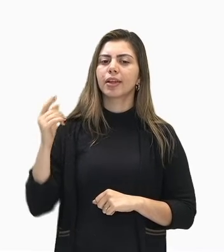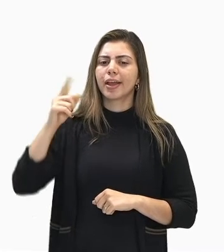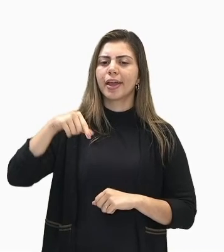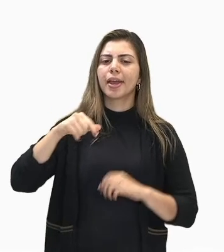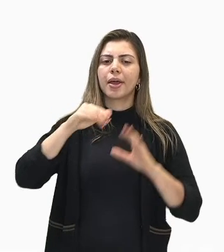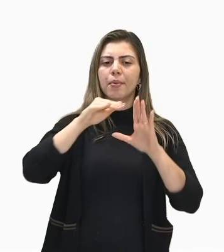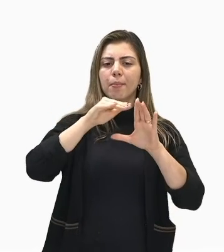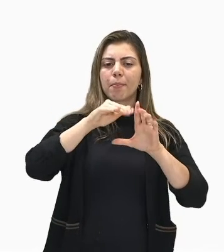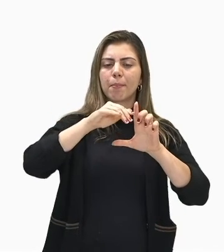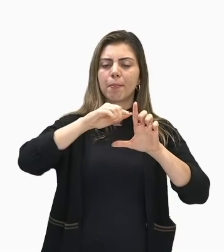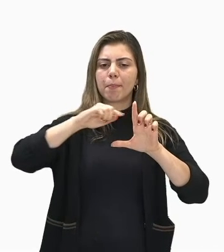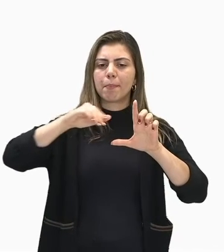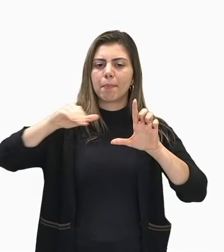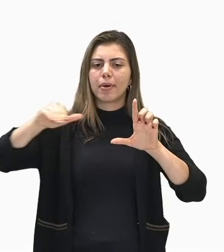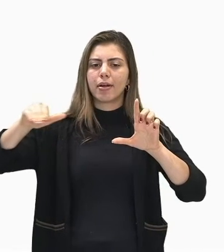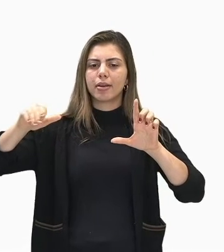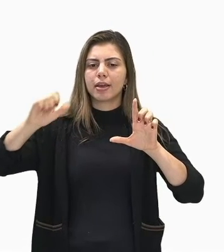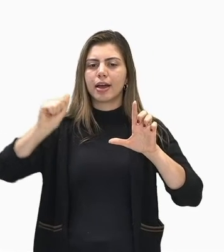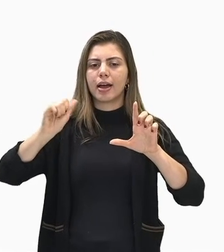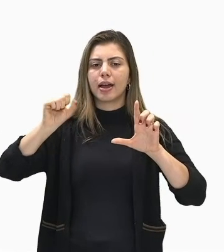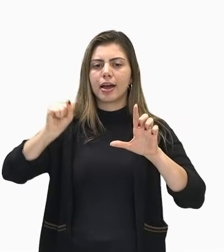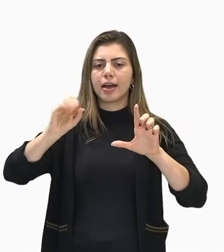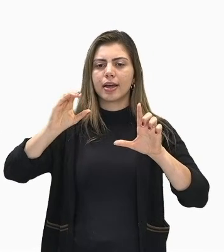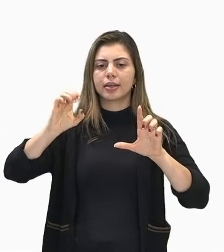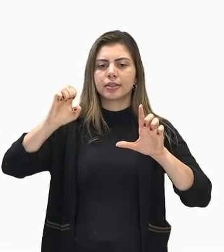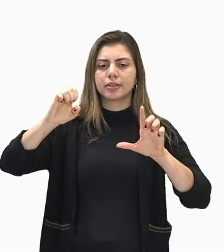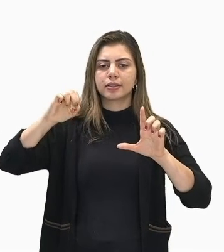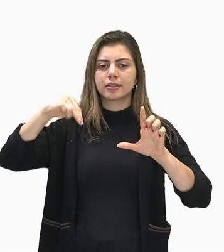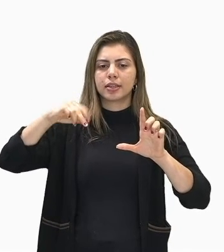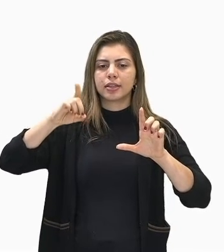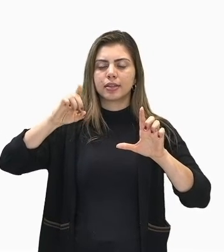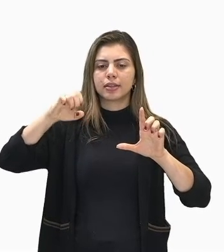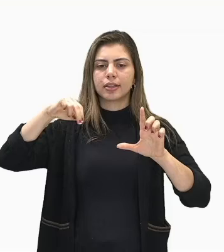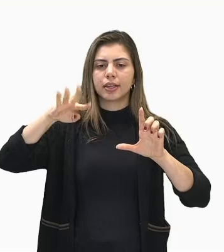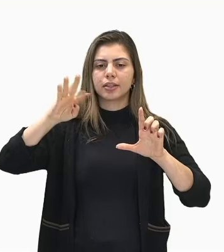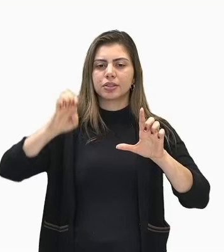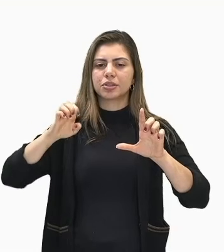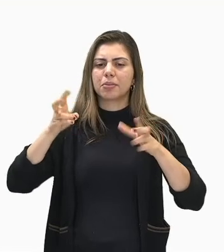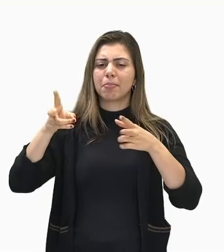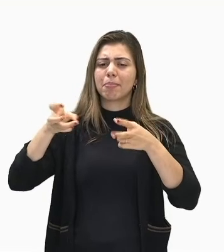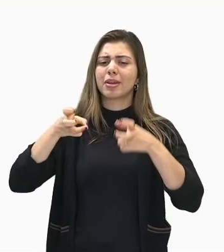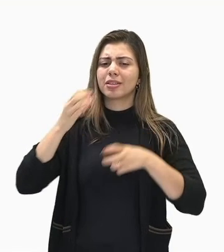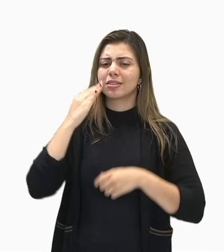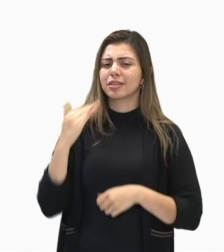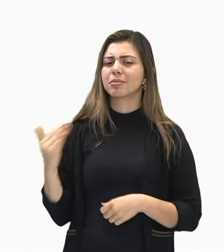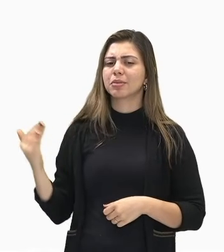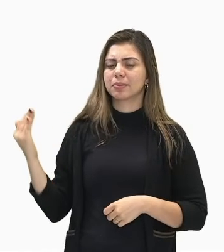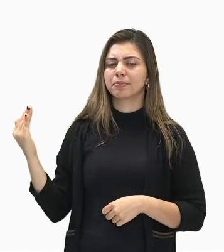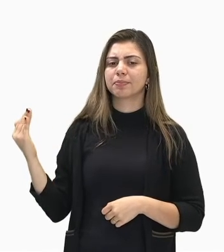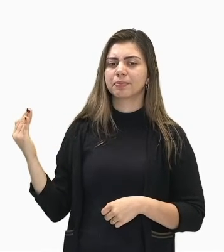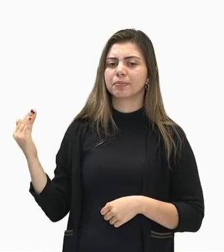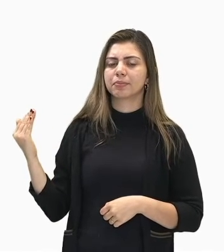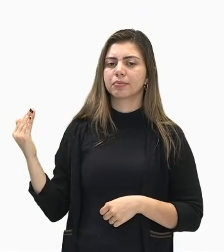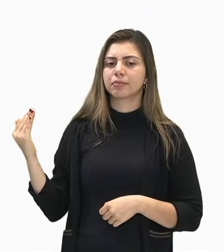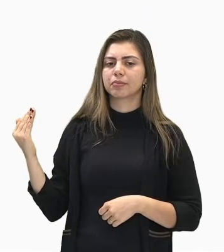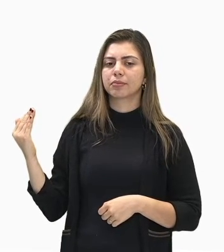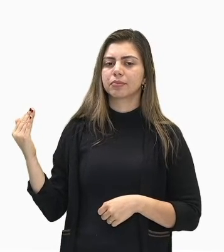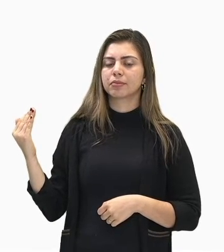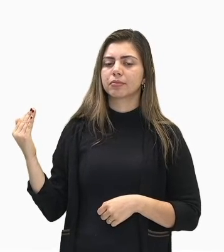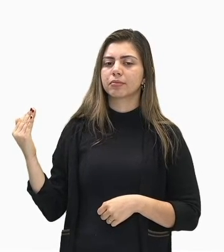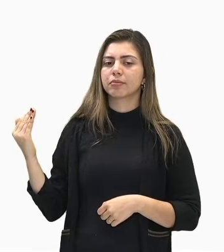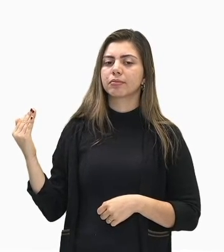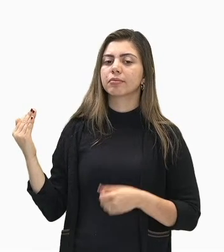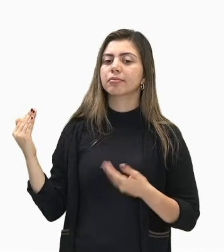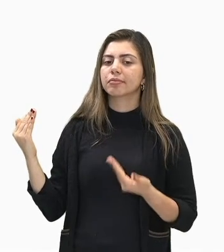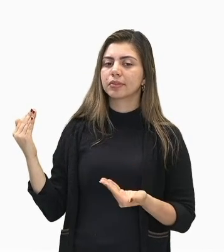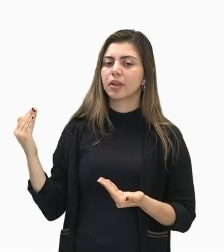ascendente, né? Eu quero que vocês observem aqui, ó. Nesse gráfico, ele exibe uma